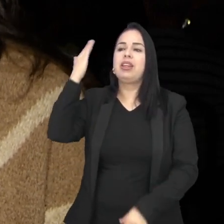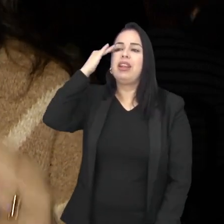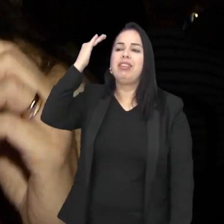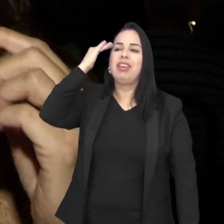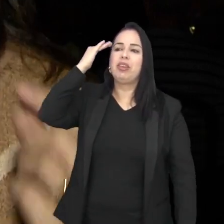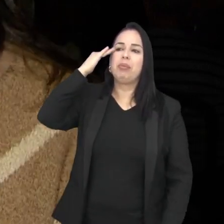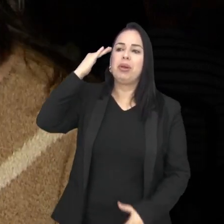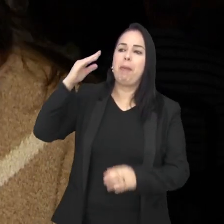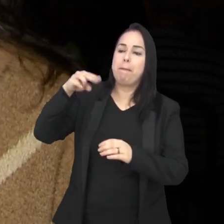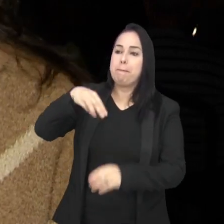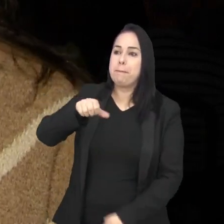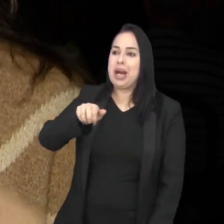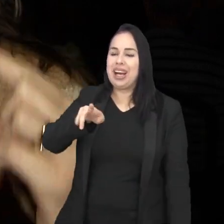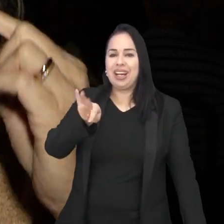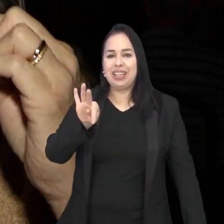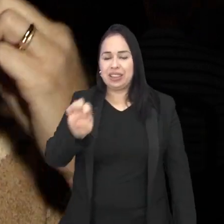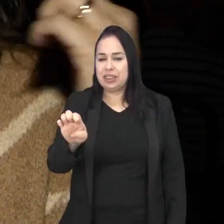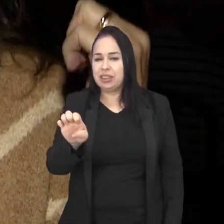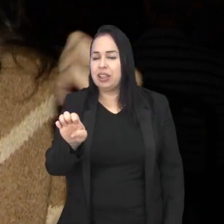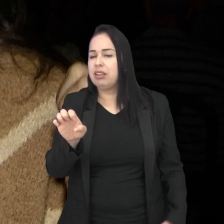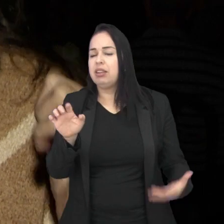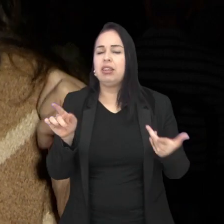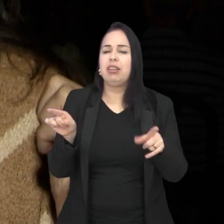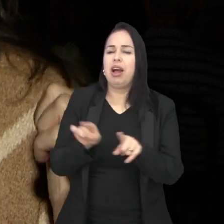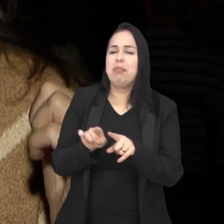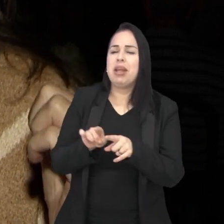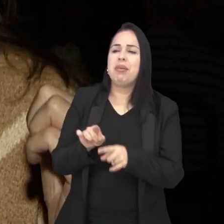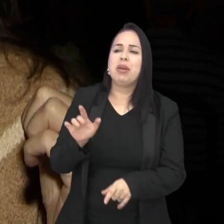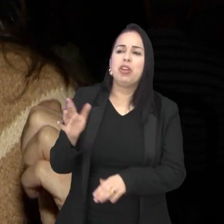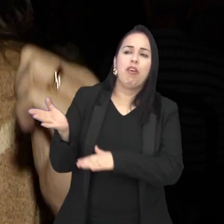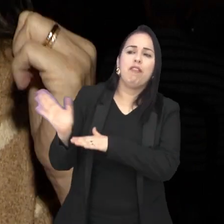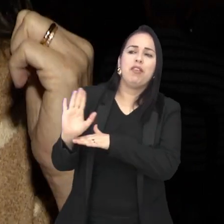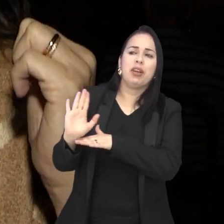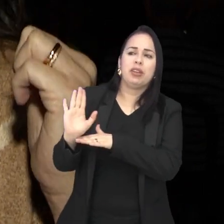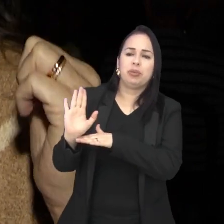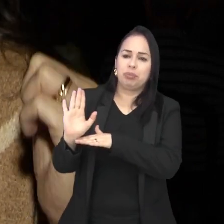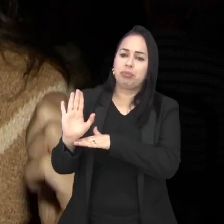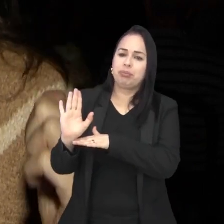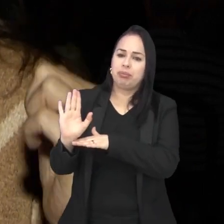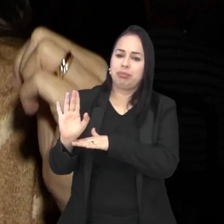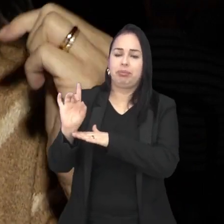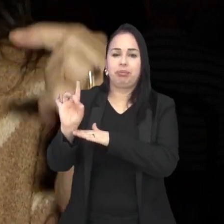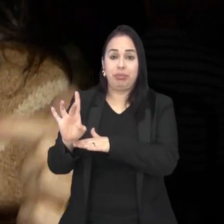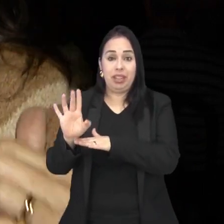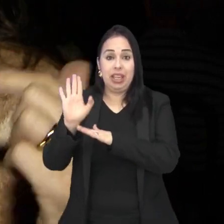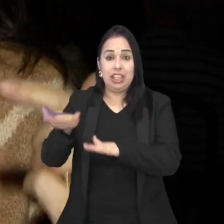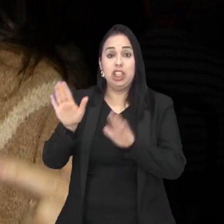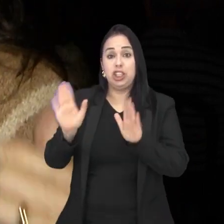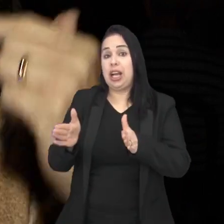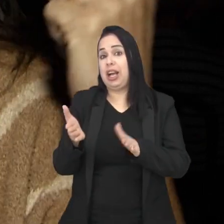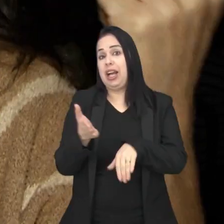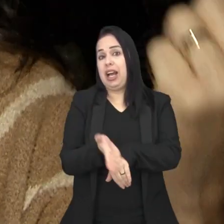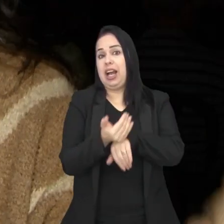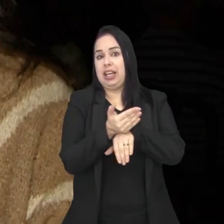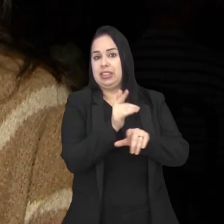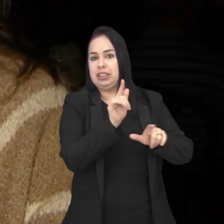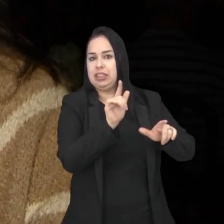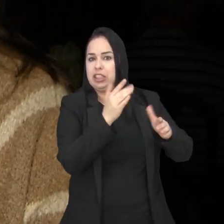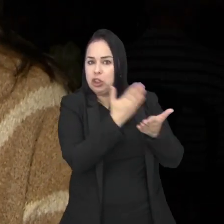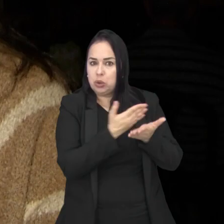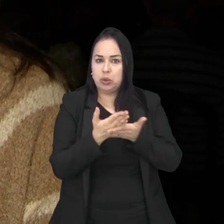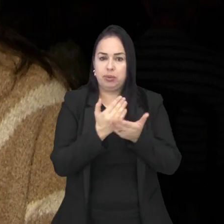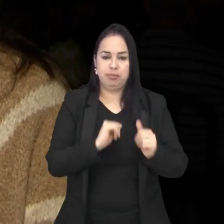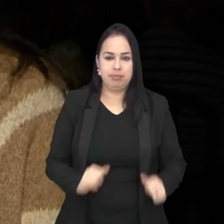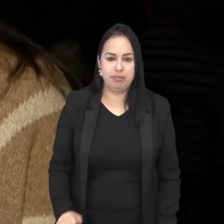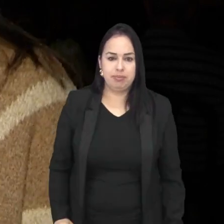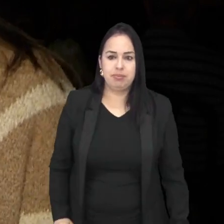sobre Marte e mais ainda. O que está colocado nesse filme, que é projeção dos estudos que estão sendo feitos para